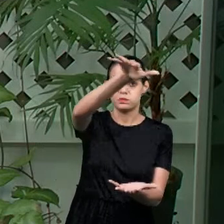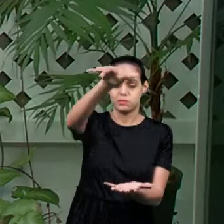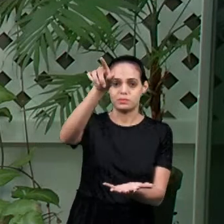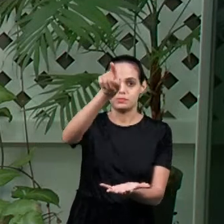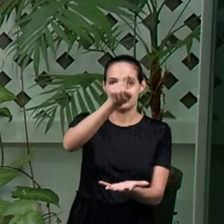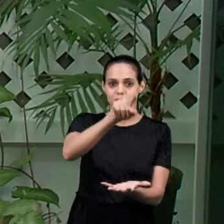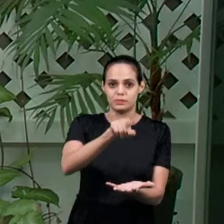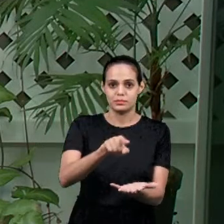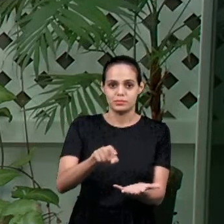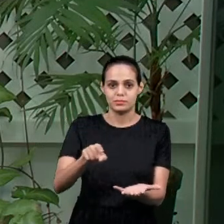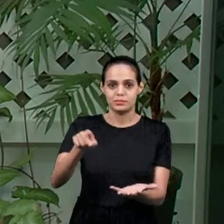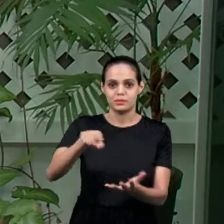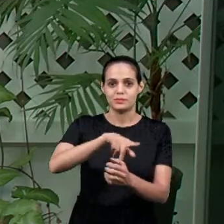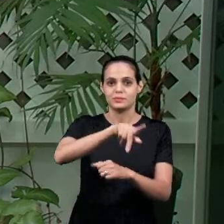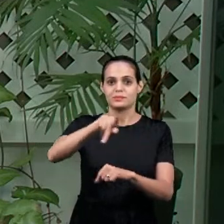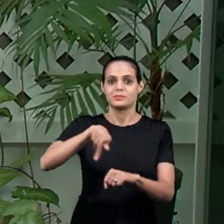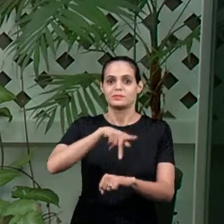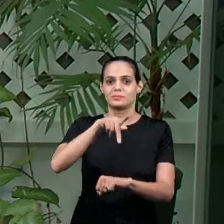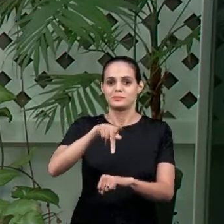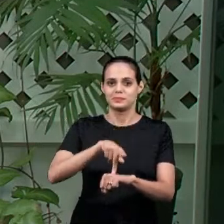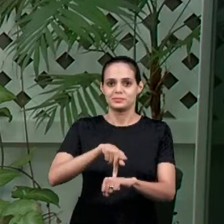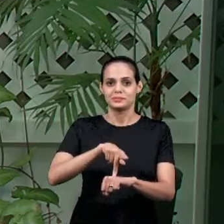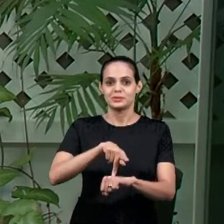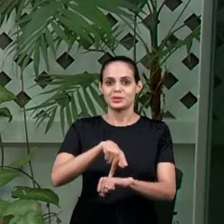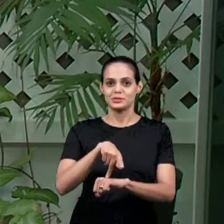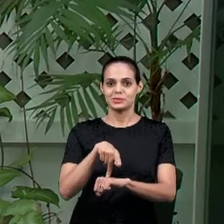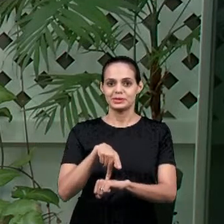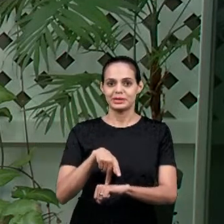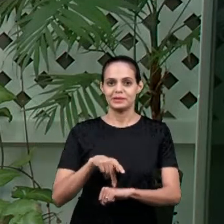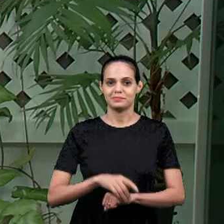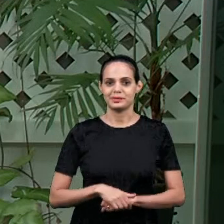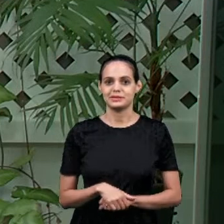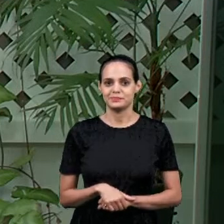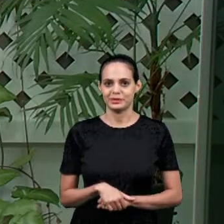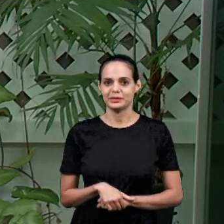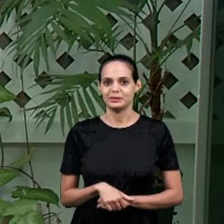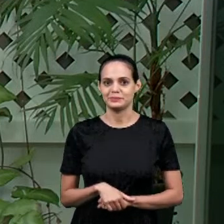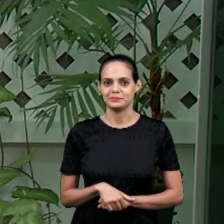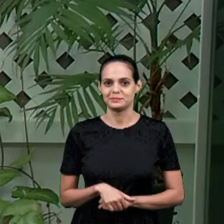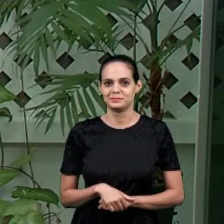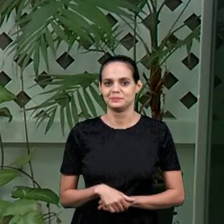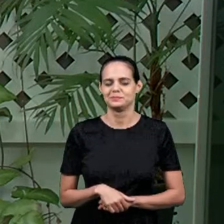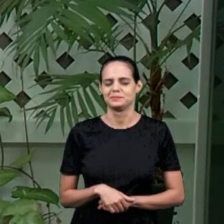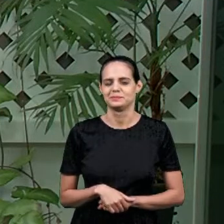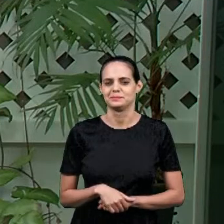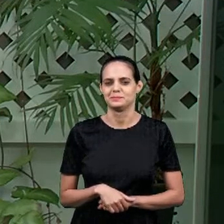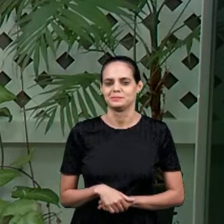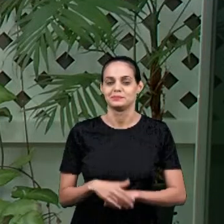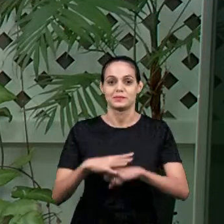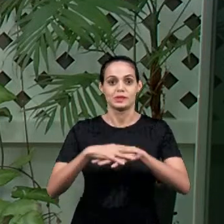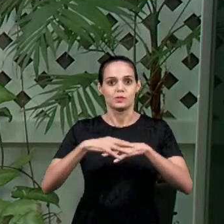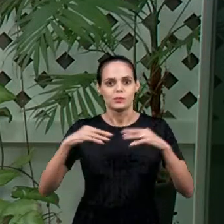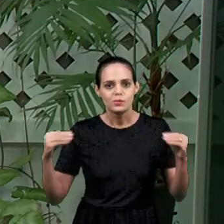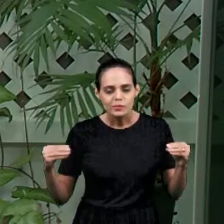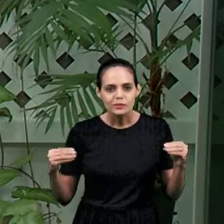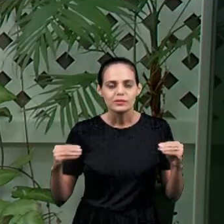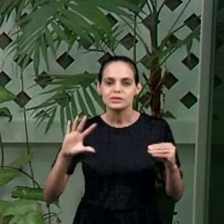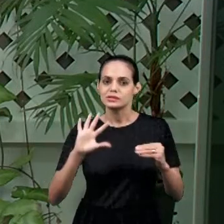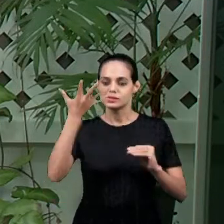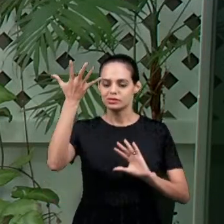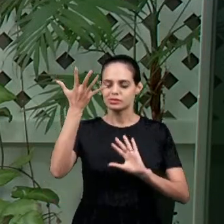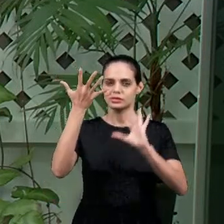Meus irmãos, há uma operação do Espírito Santo em curas, em sinais, em maravilhas, em libertações,